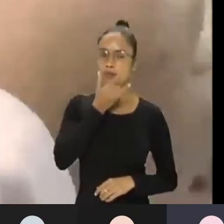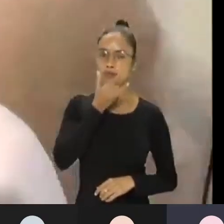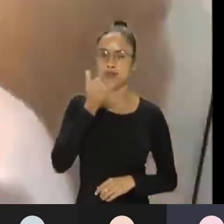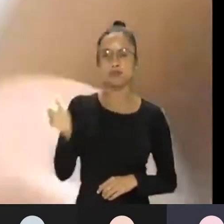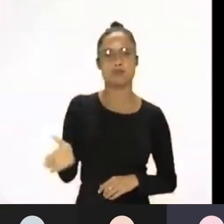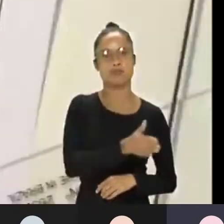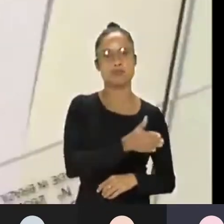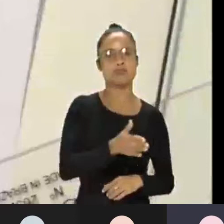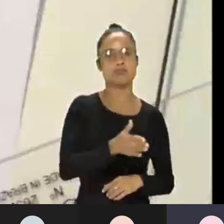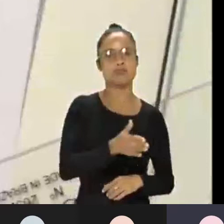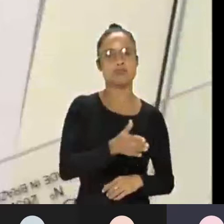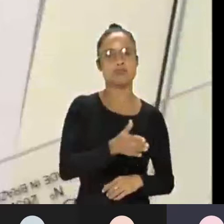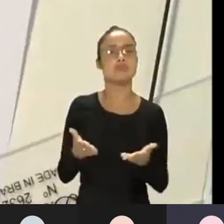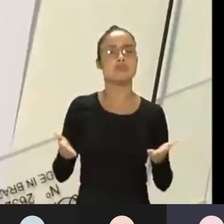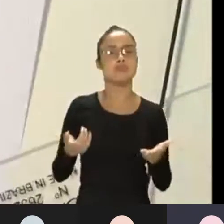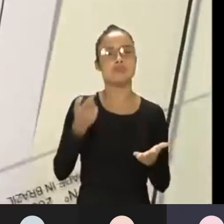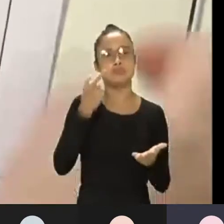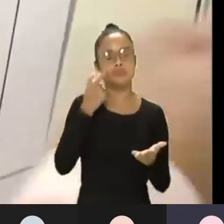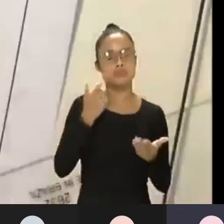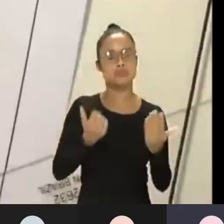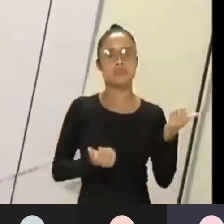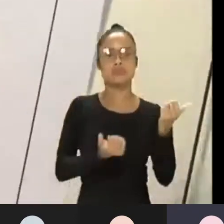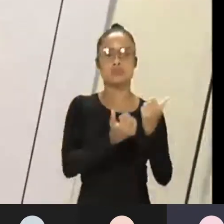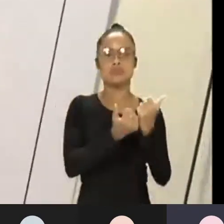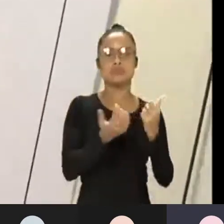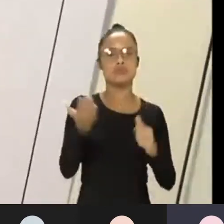substituir o exemplo anterior